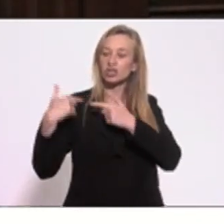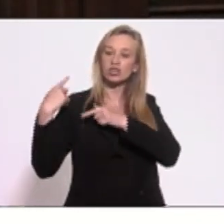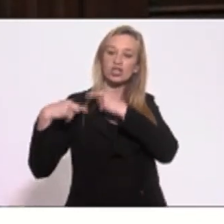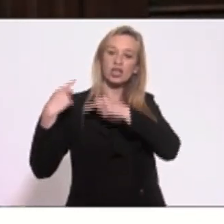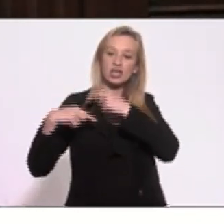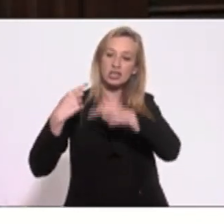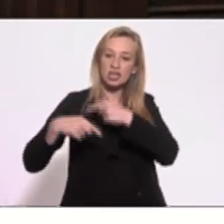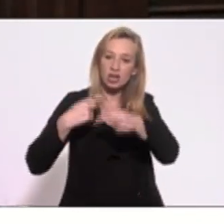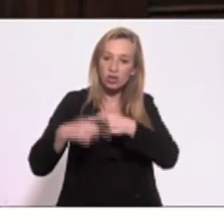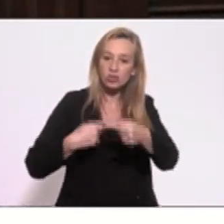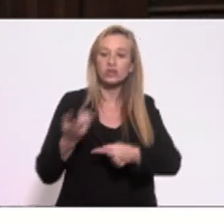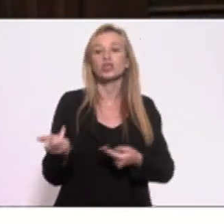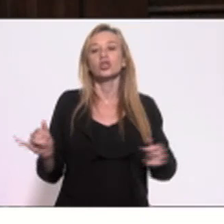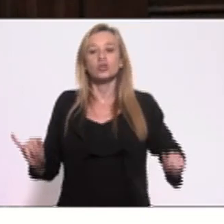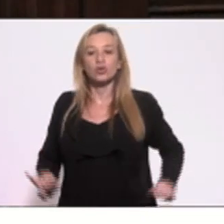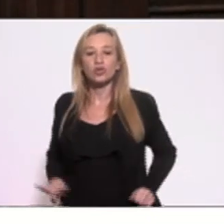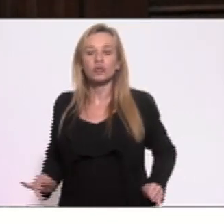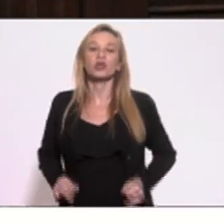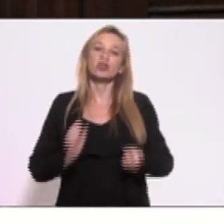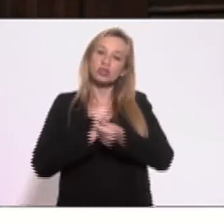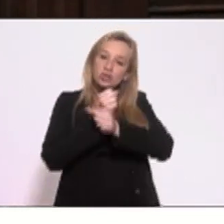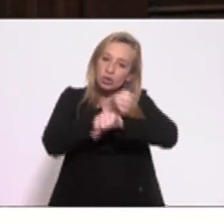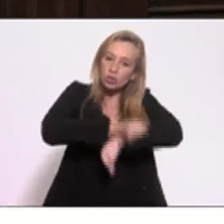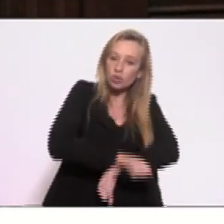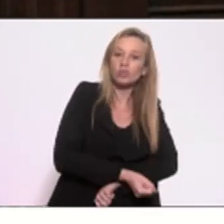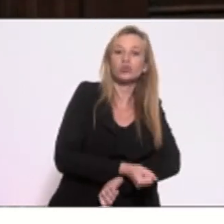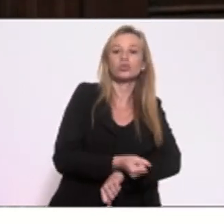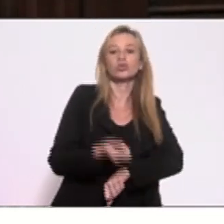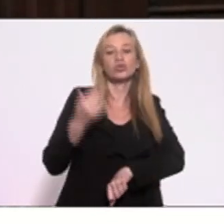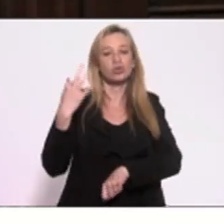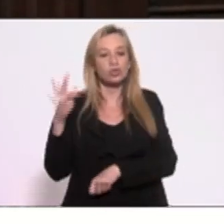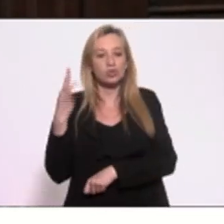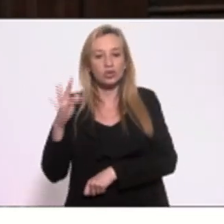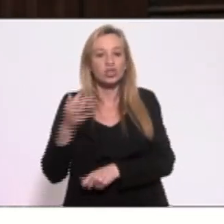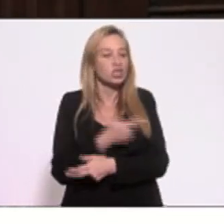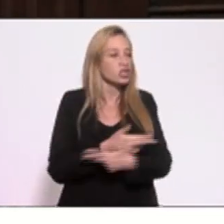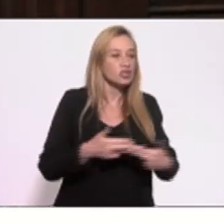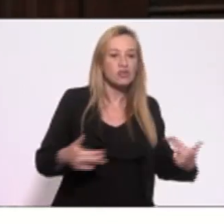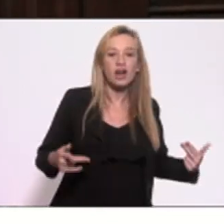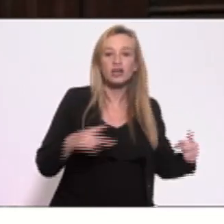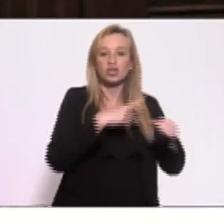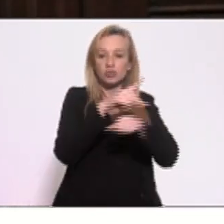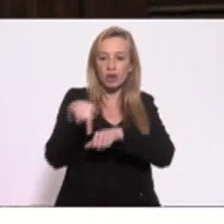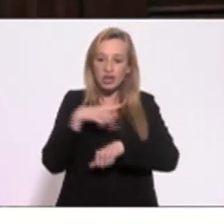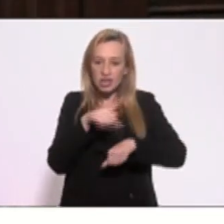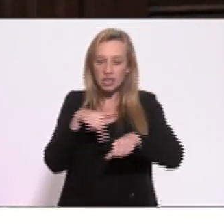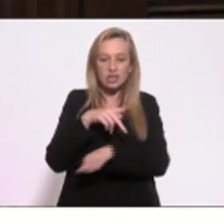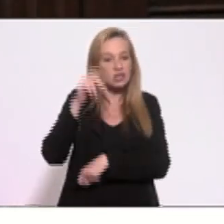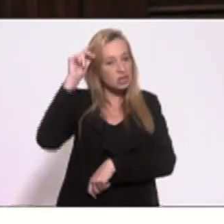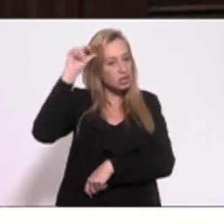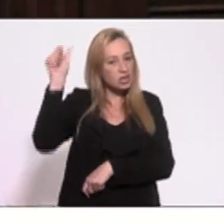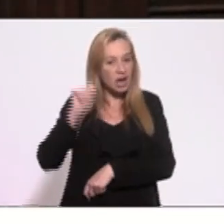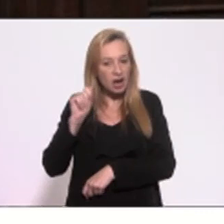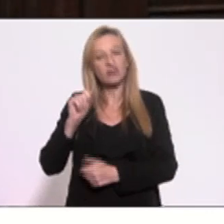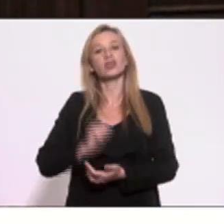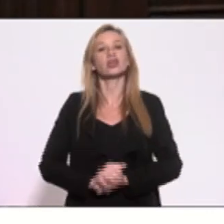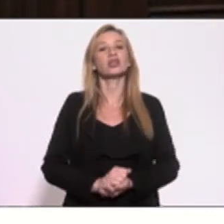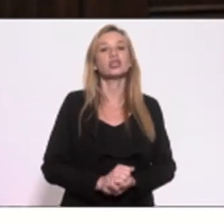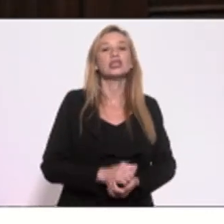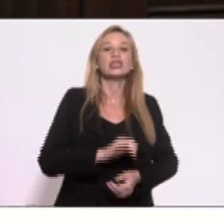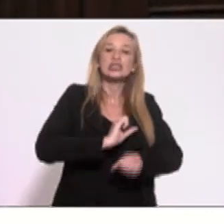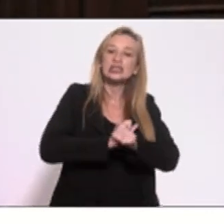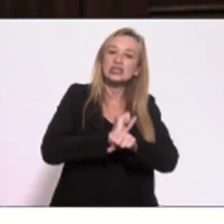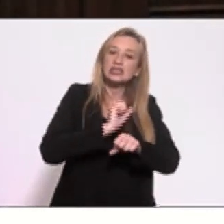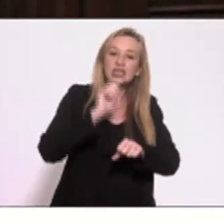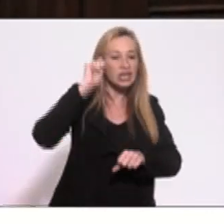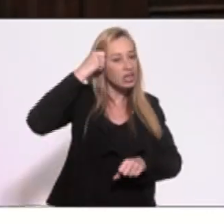super doloroso que aconteceu nessa vinda de diversos países de África, de